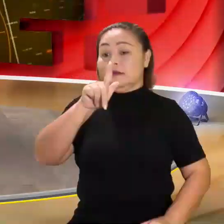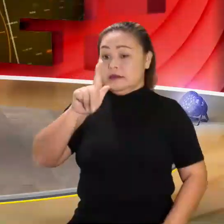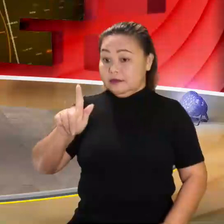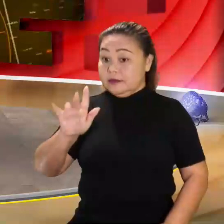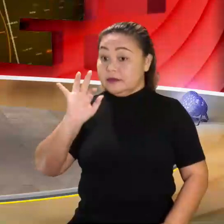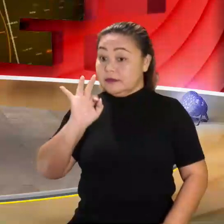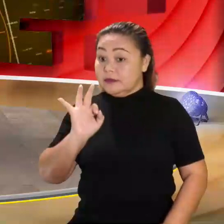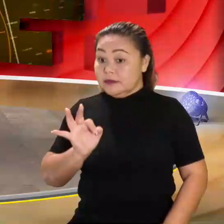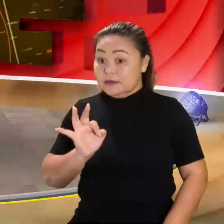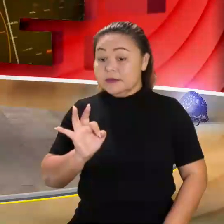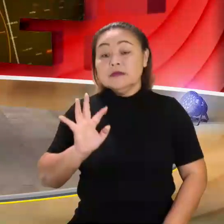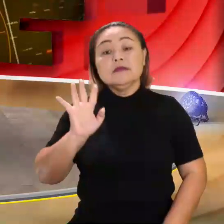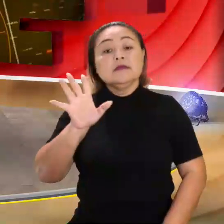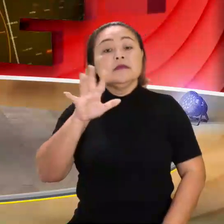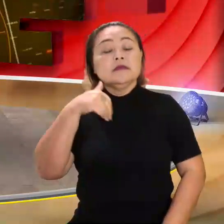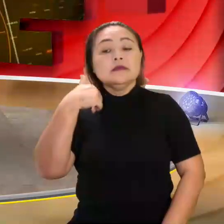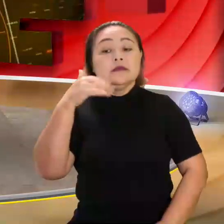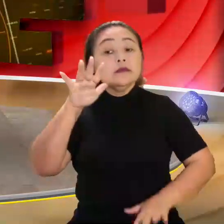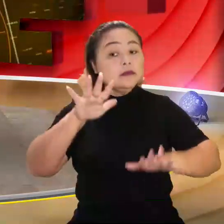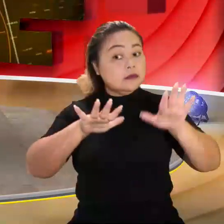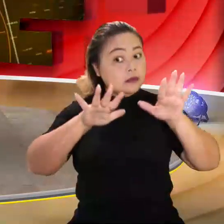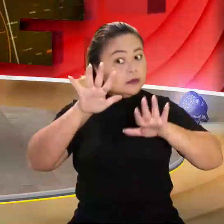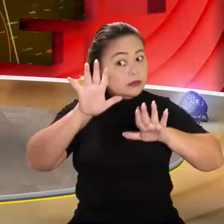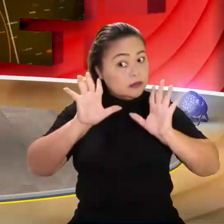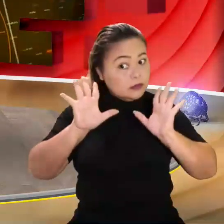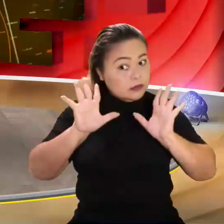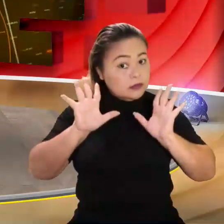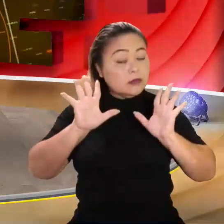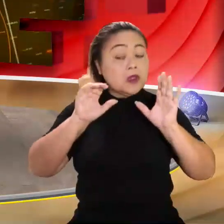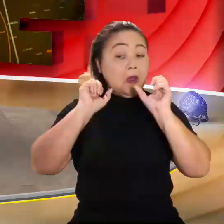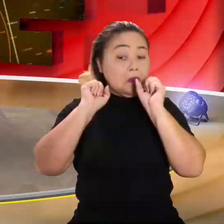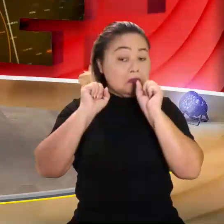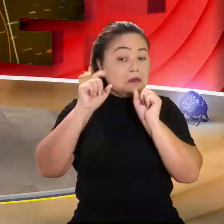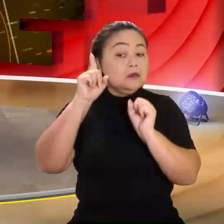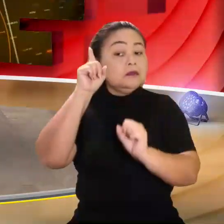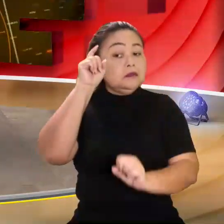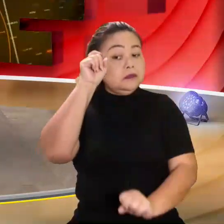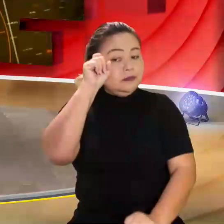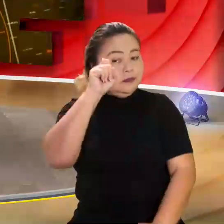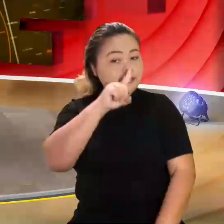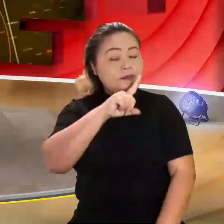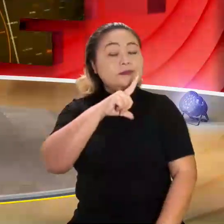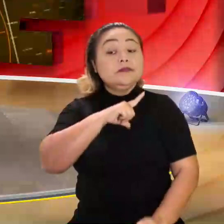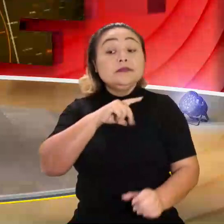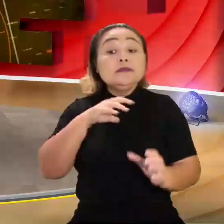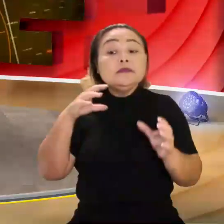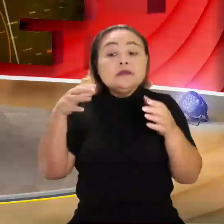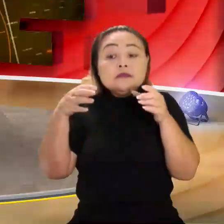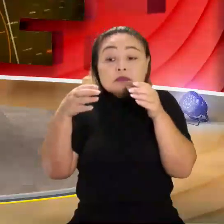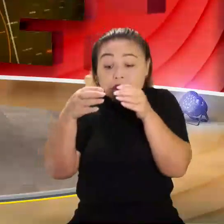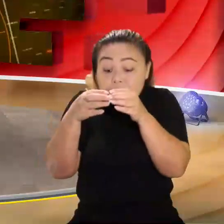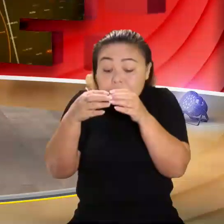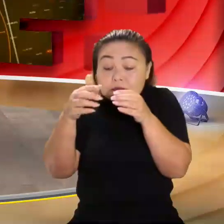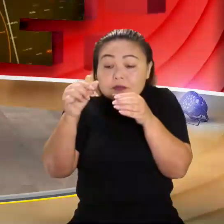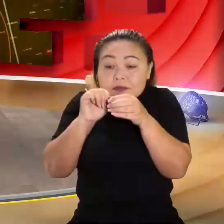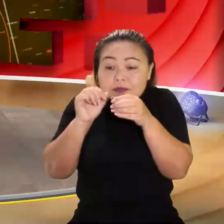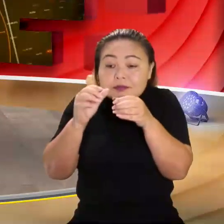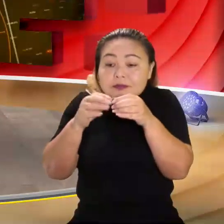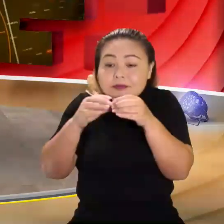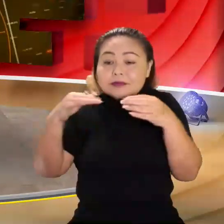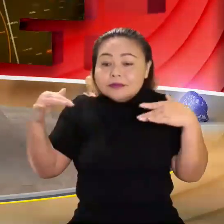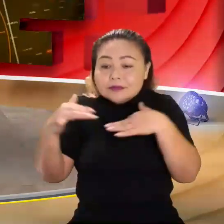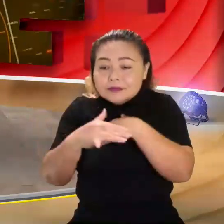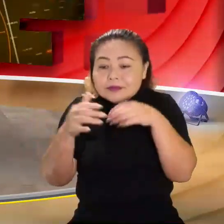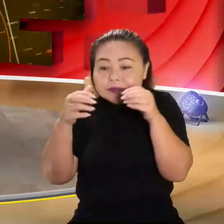geométrica, certo? É verdade. E dependendo da situação, pode ser um negócio complicado, né? Uma cidadezinha pequena, por exemplo, o boato se espalha